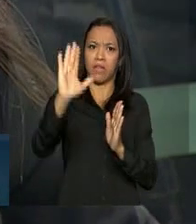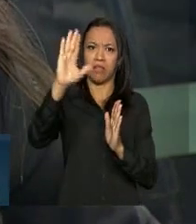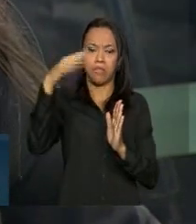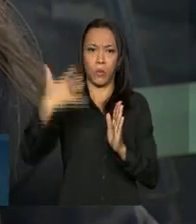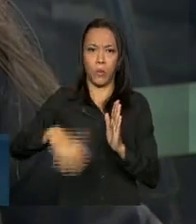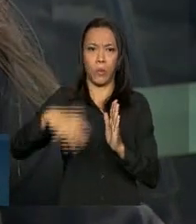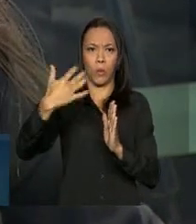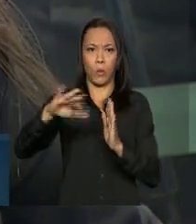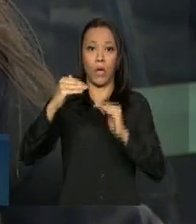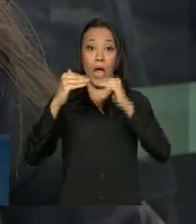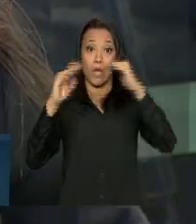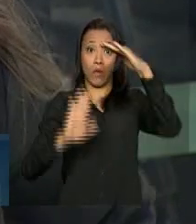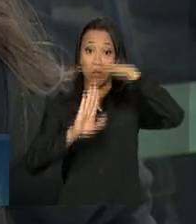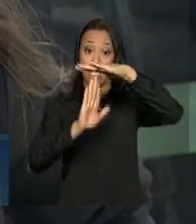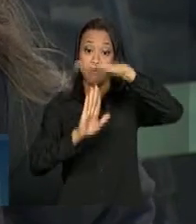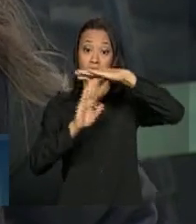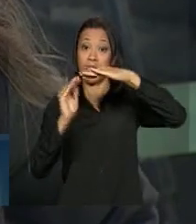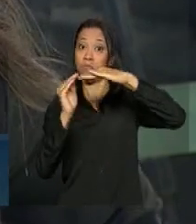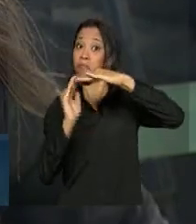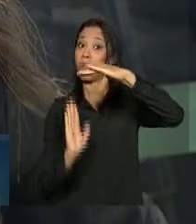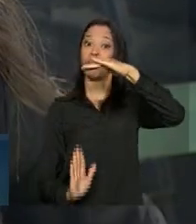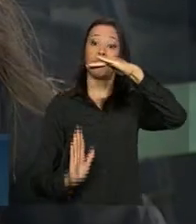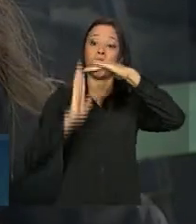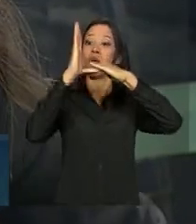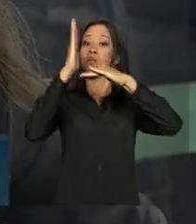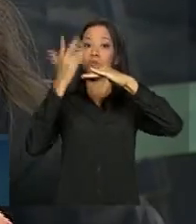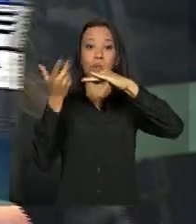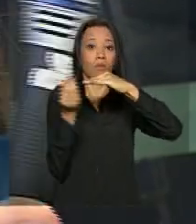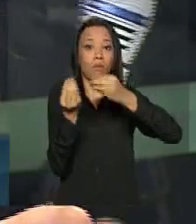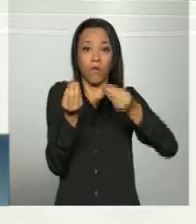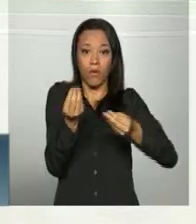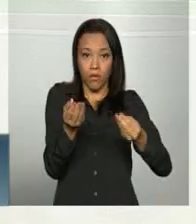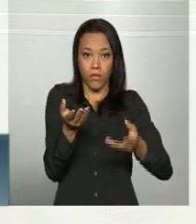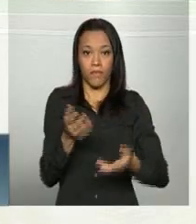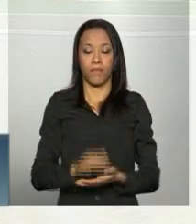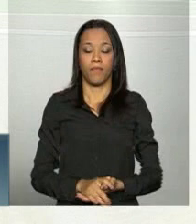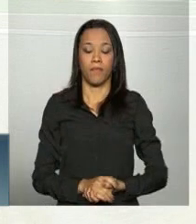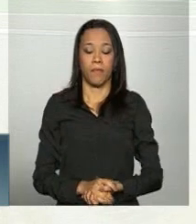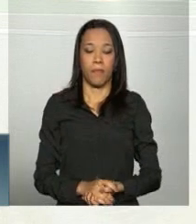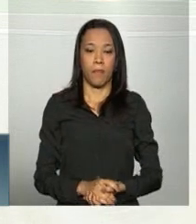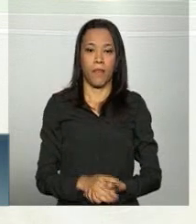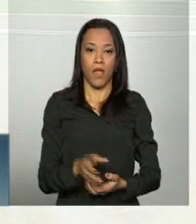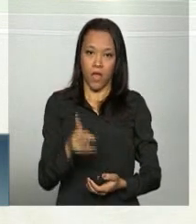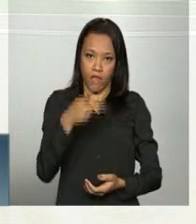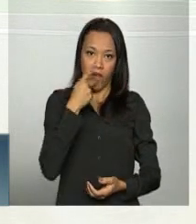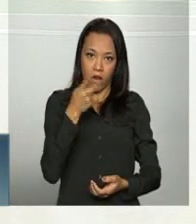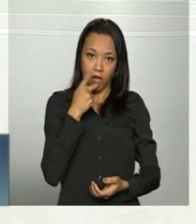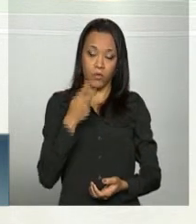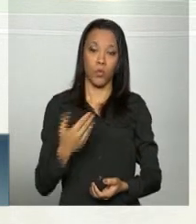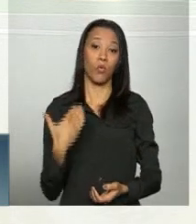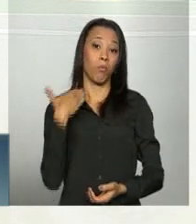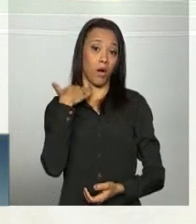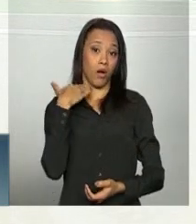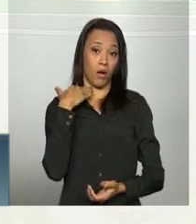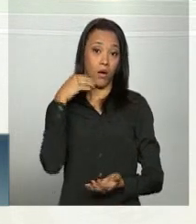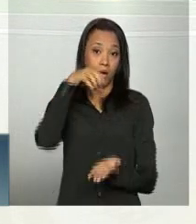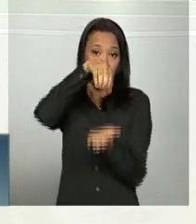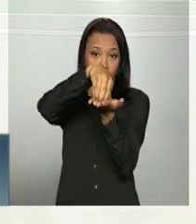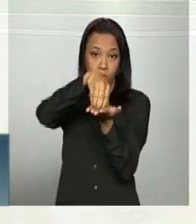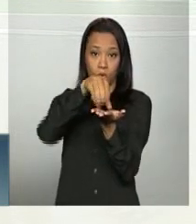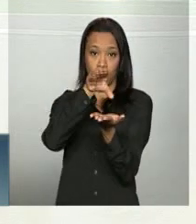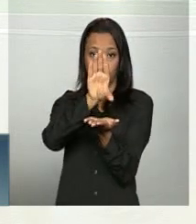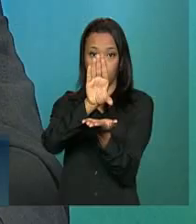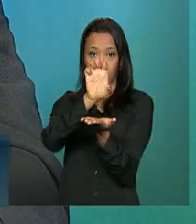do teto da meta. A gente pode esperar uma inflação acima do teto da meta no fim do ano? Com certeza. O Banco Central tem se expressado com clareza